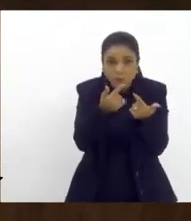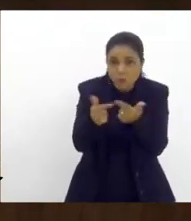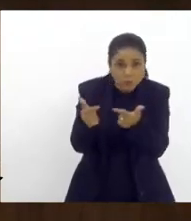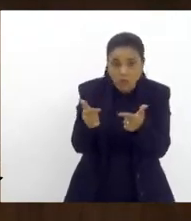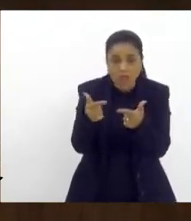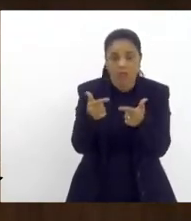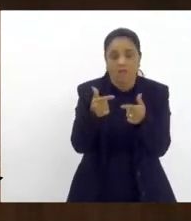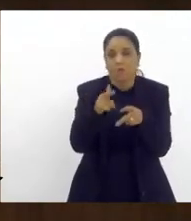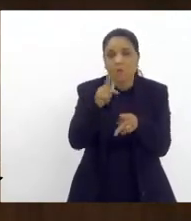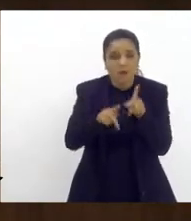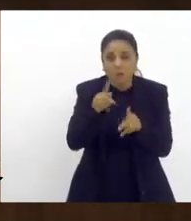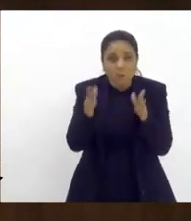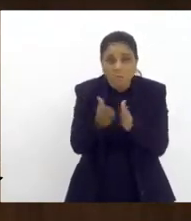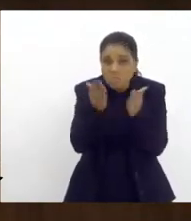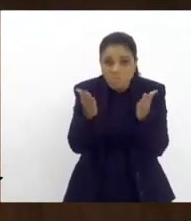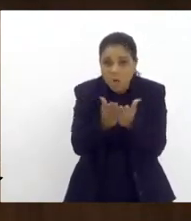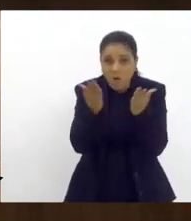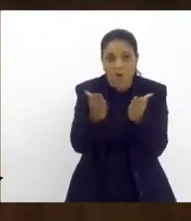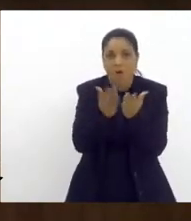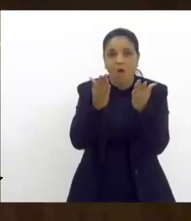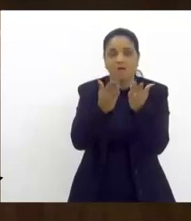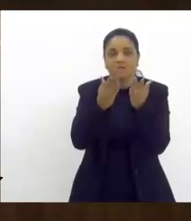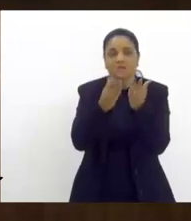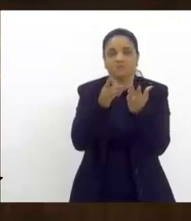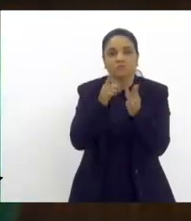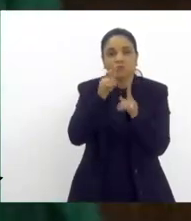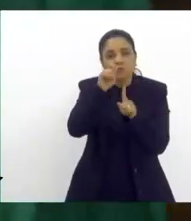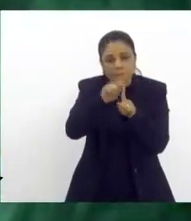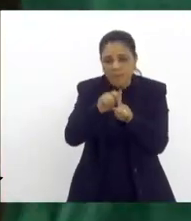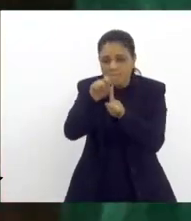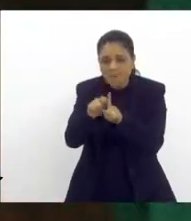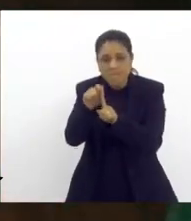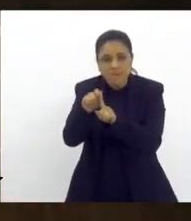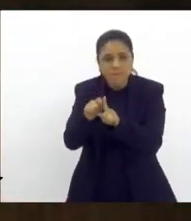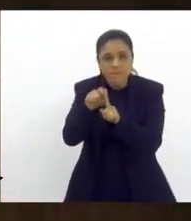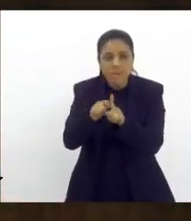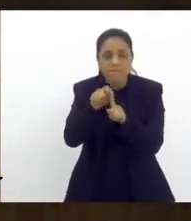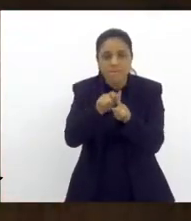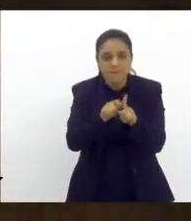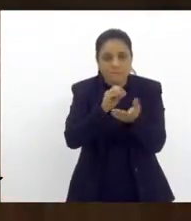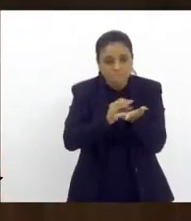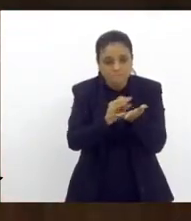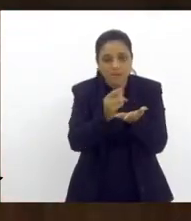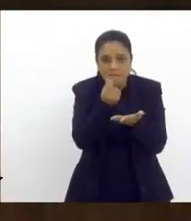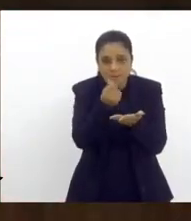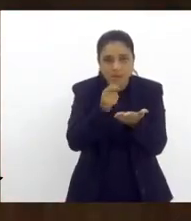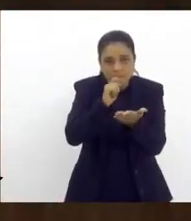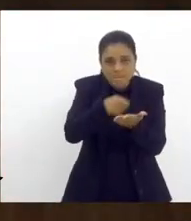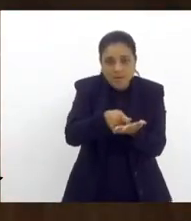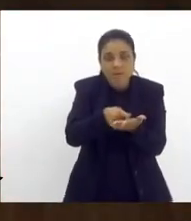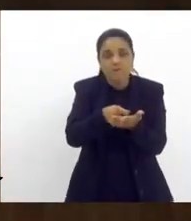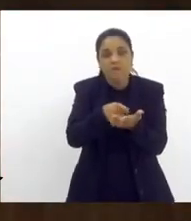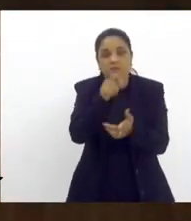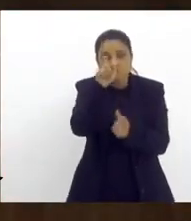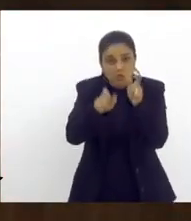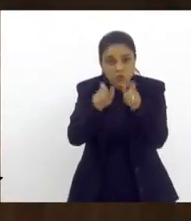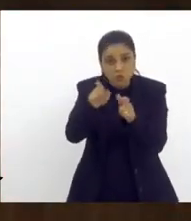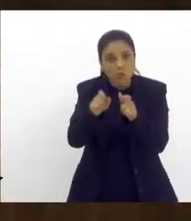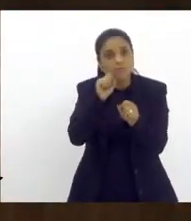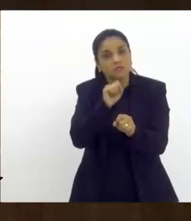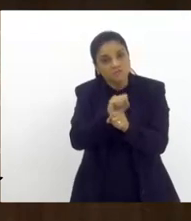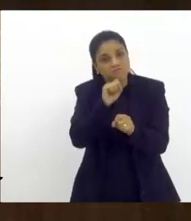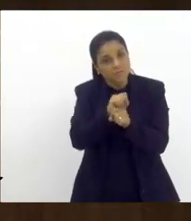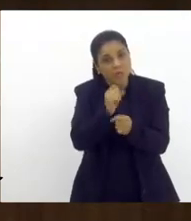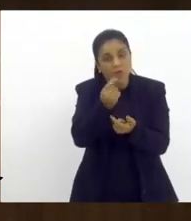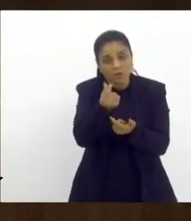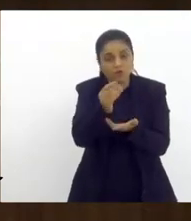de maneira concreta de maneira todo mês está ali no dia porque as pessoas já estão Contando com aquele dinheiro